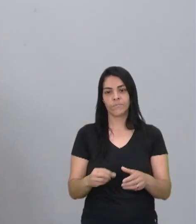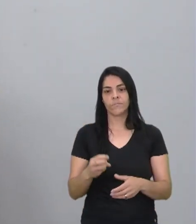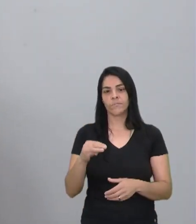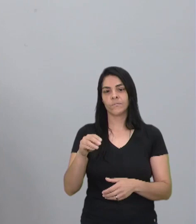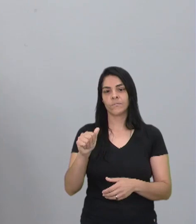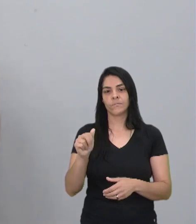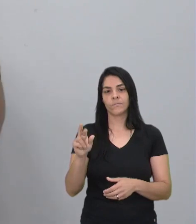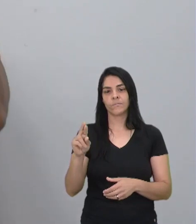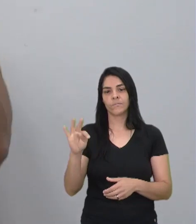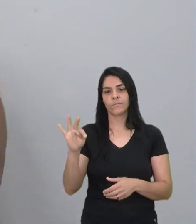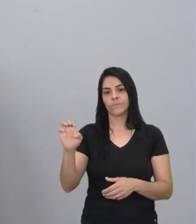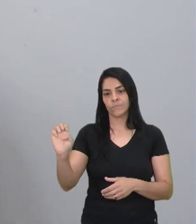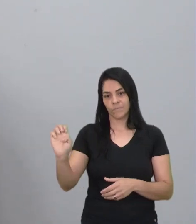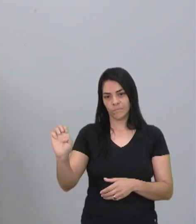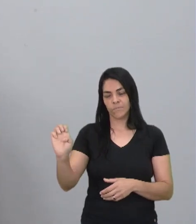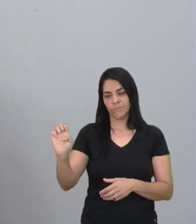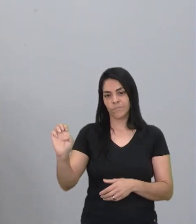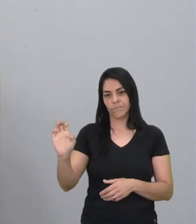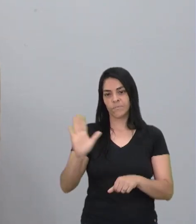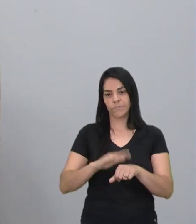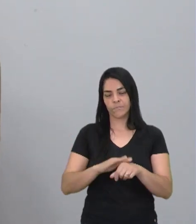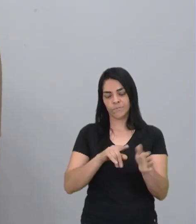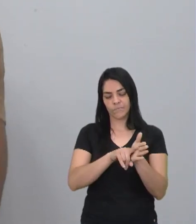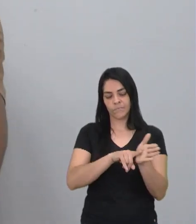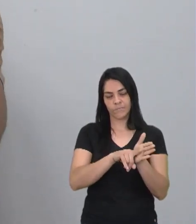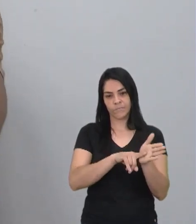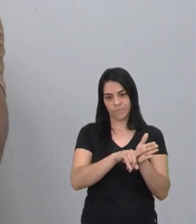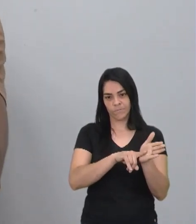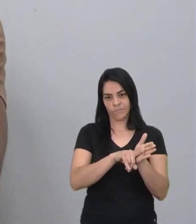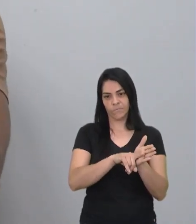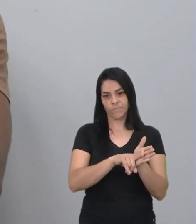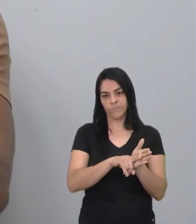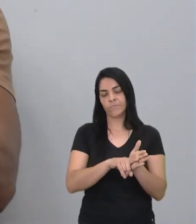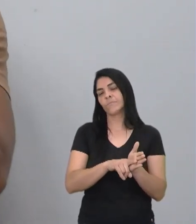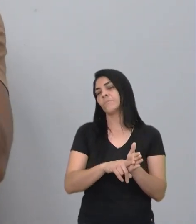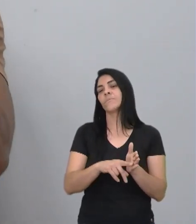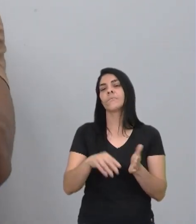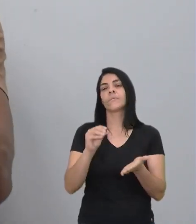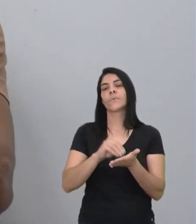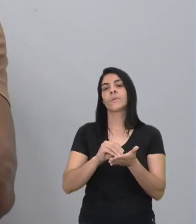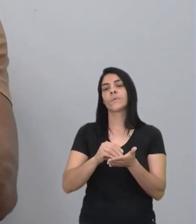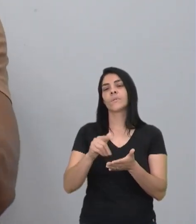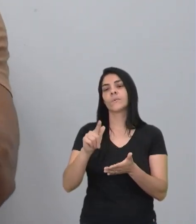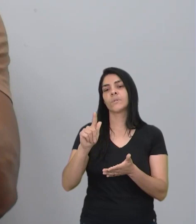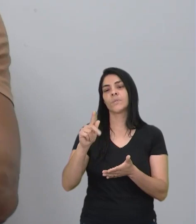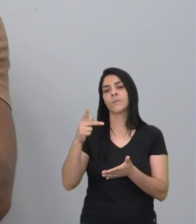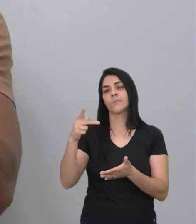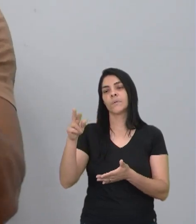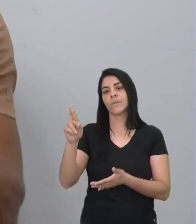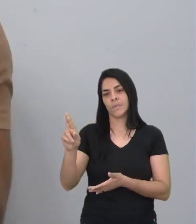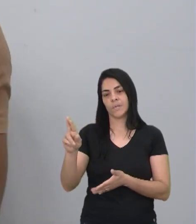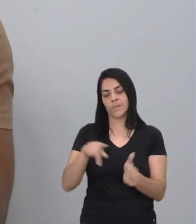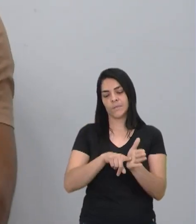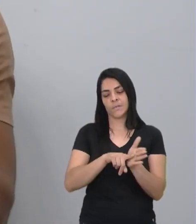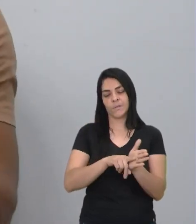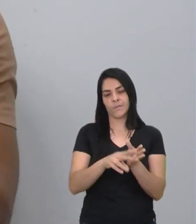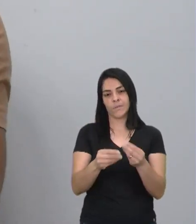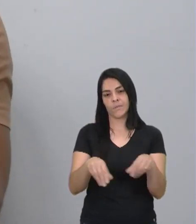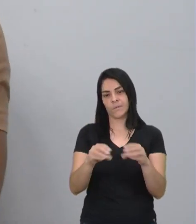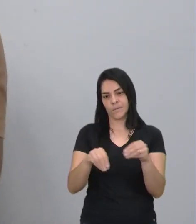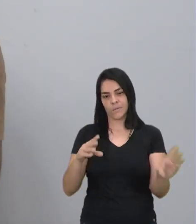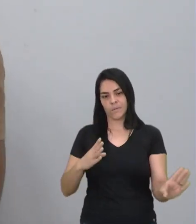caso, para quando fazer uma análise do solo marciano, colocar ali um GPR e através da análise do solo, teve descoberto várias